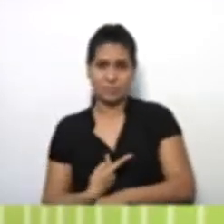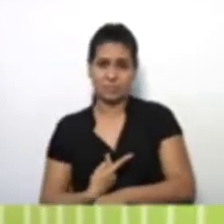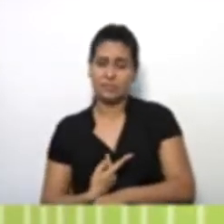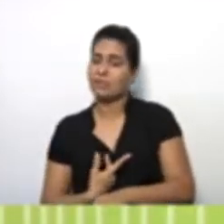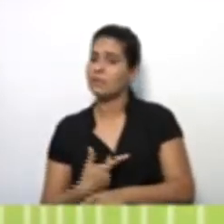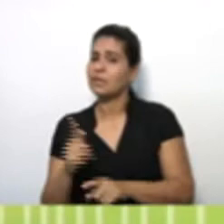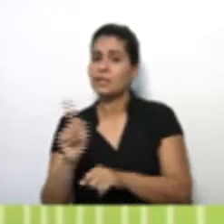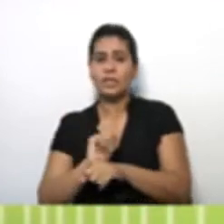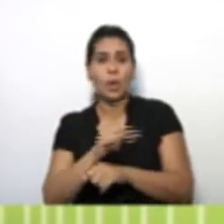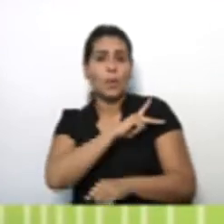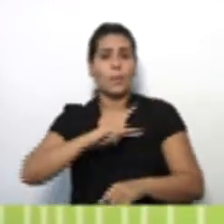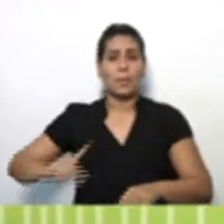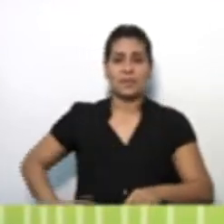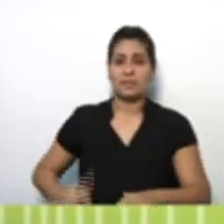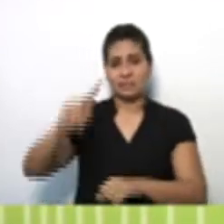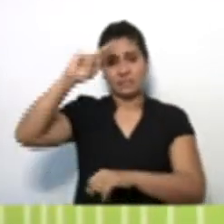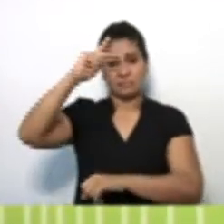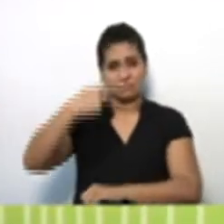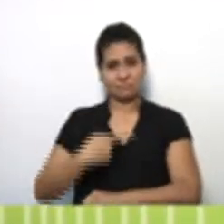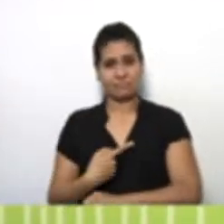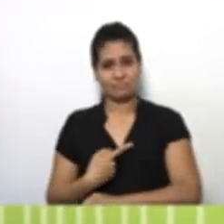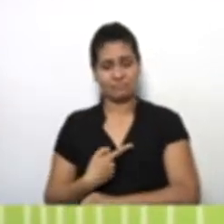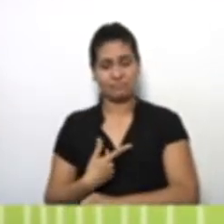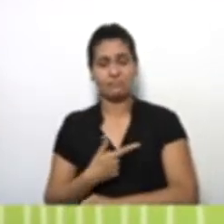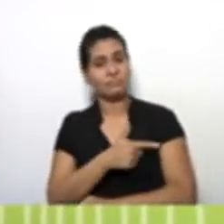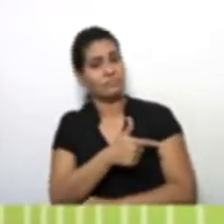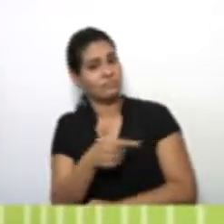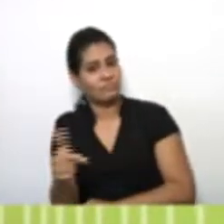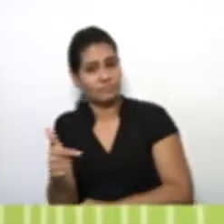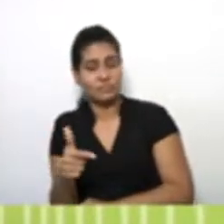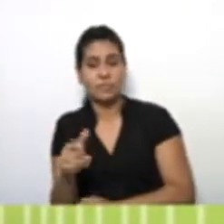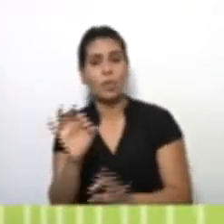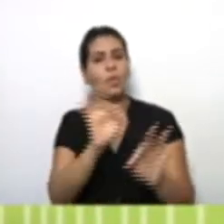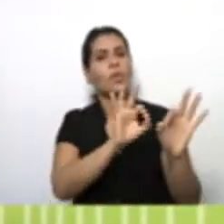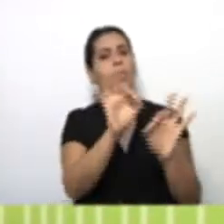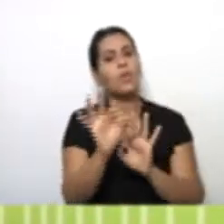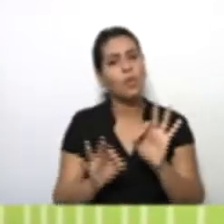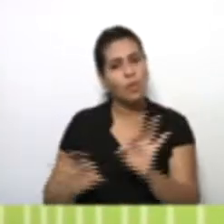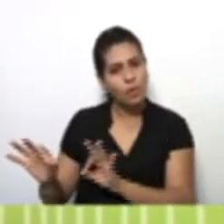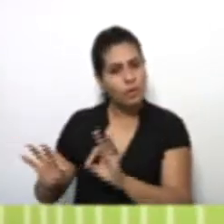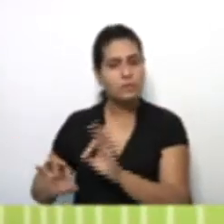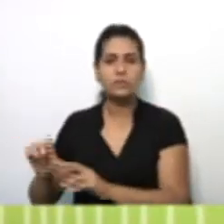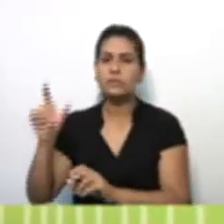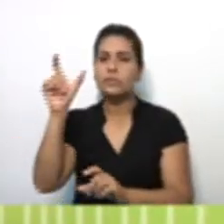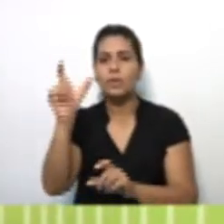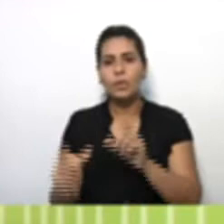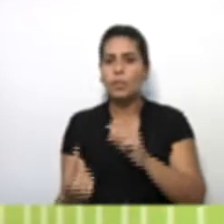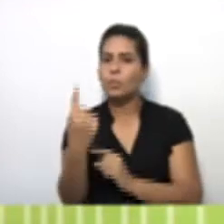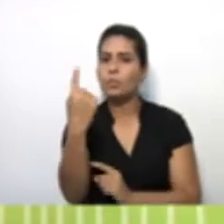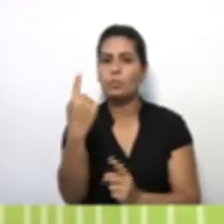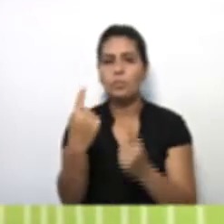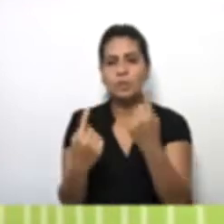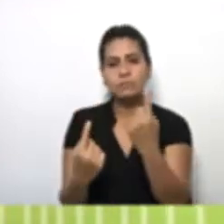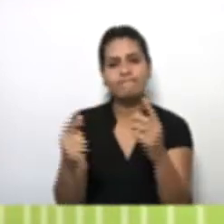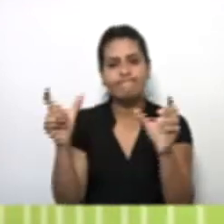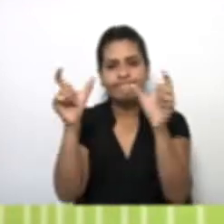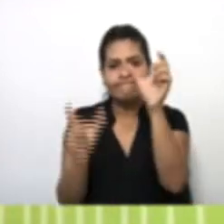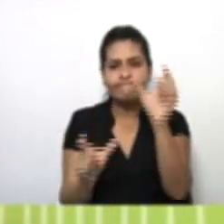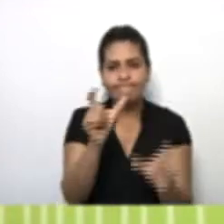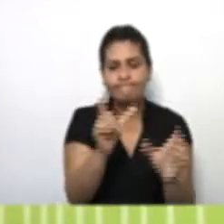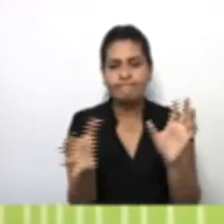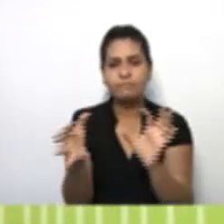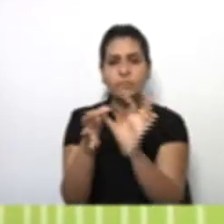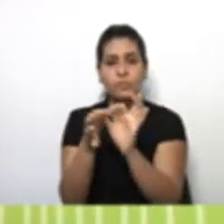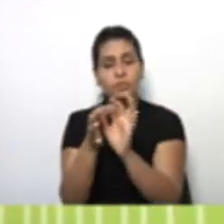Não existe o presidente de si mesmo, tá? Existem o quê? Uma organização composta por duas ou mais pessoas que vão